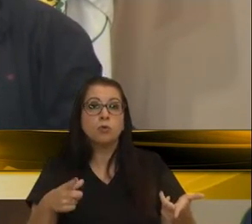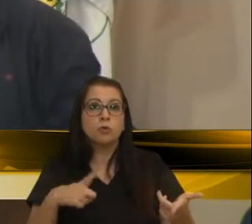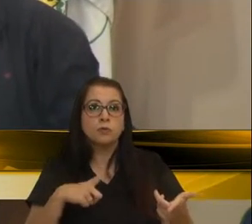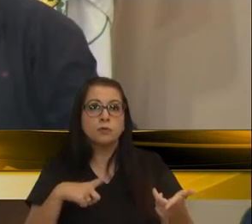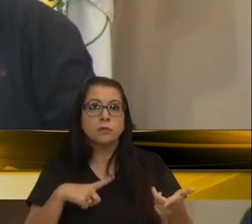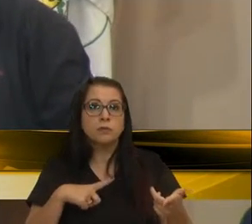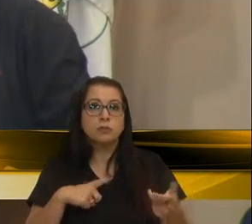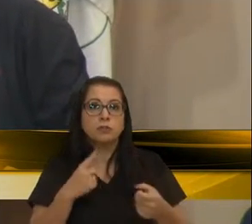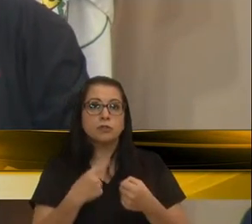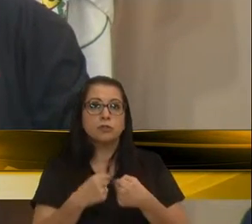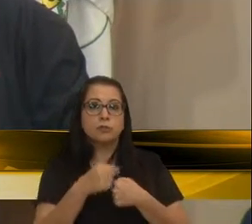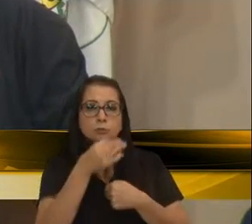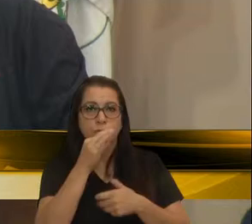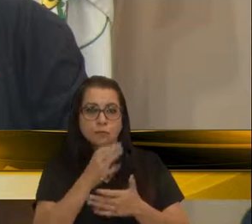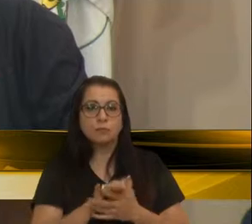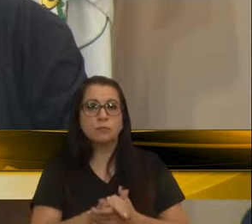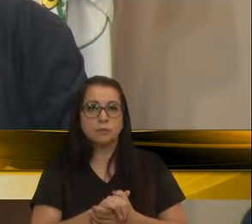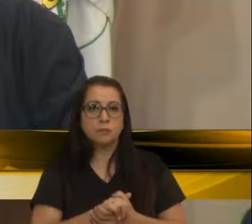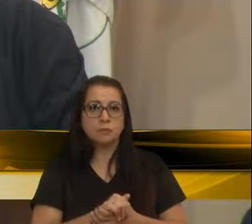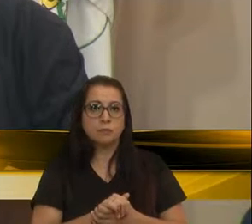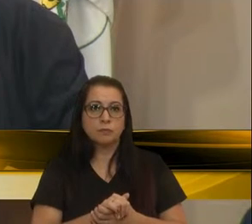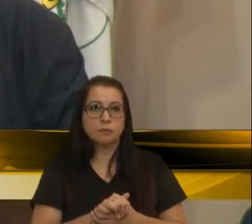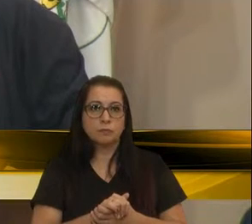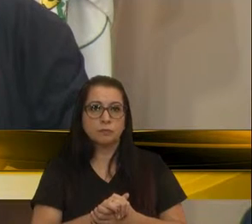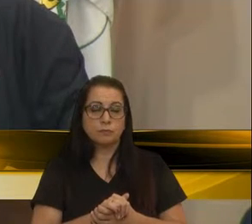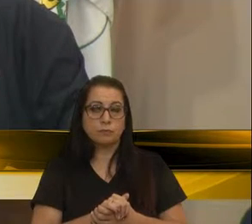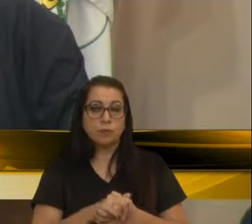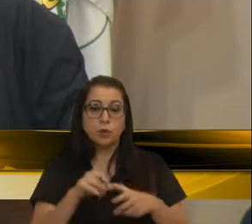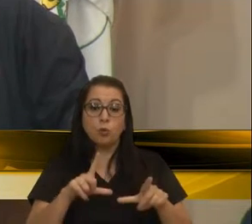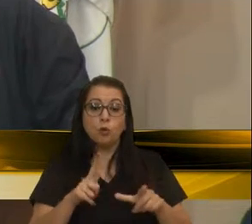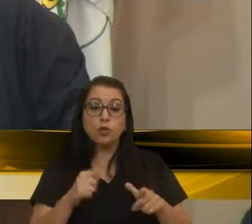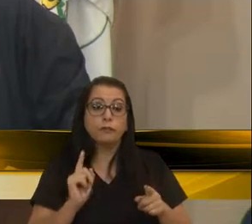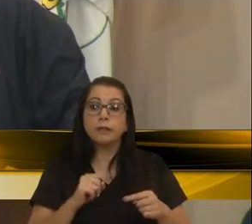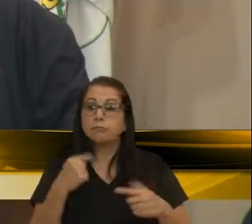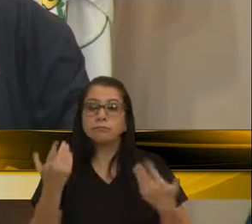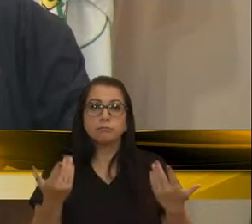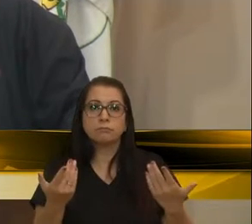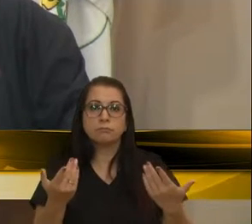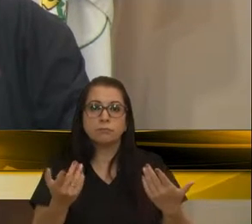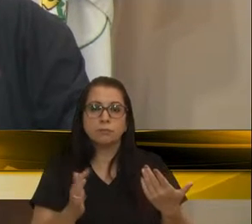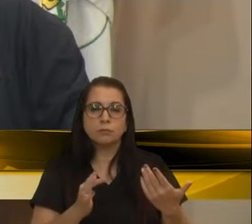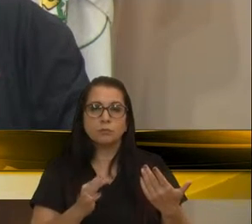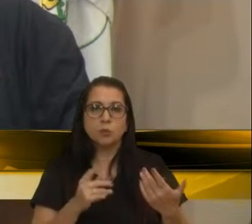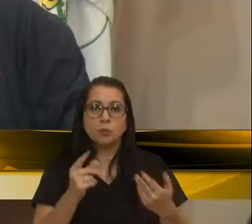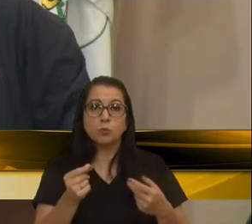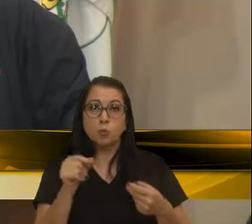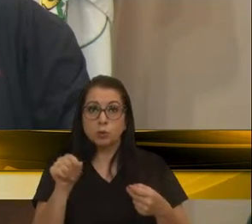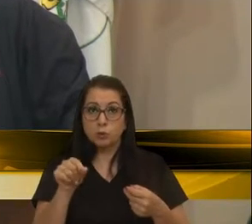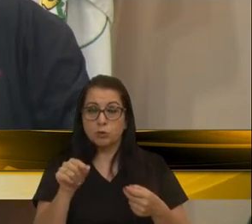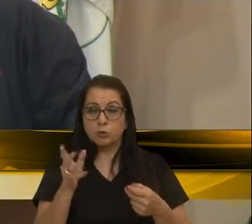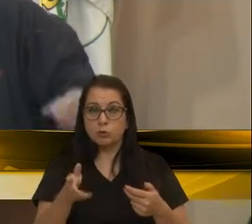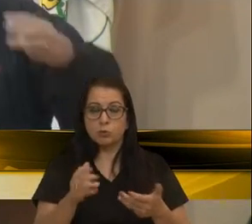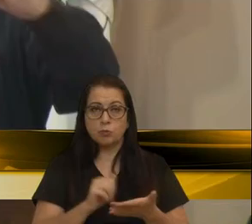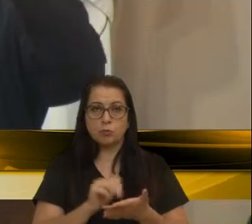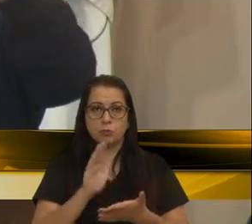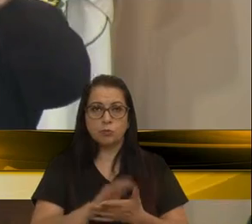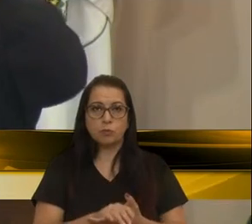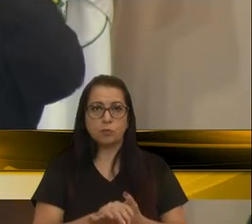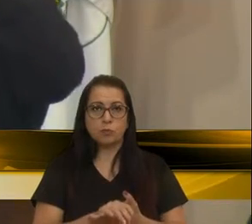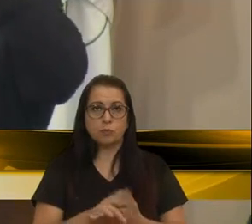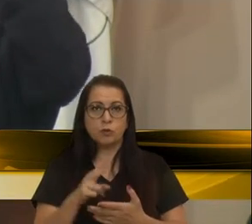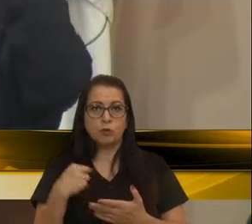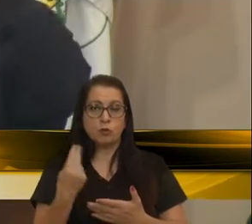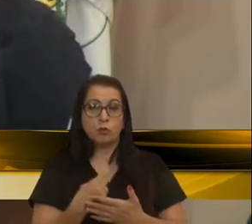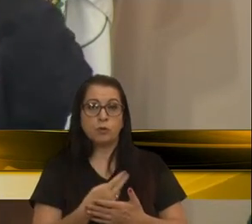chegar o município de Caxias do Sul? Aonde vai chegar com essa questão hoje de que a